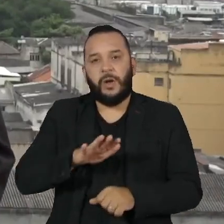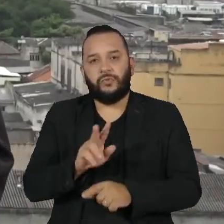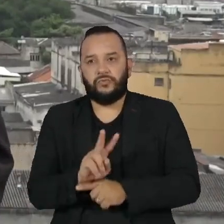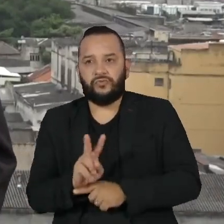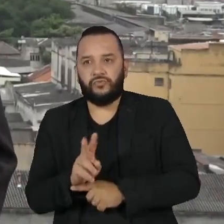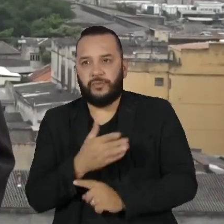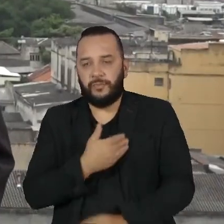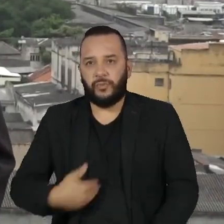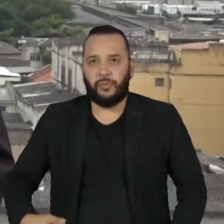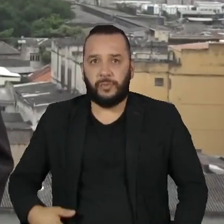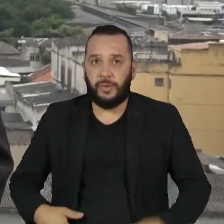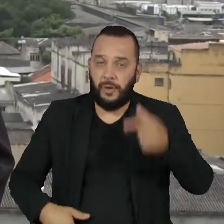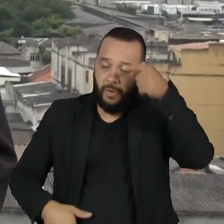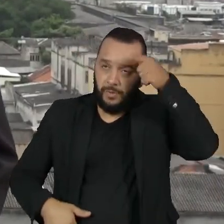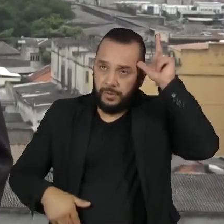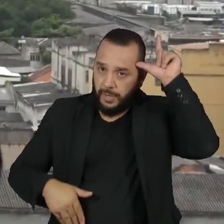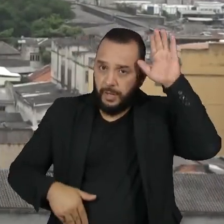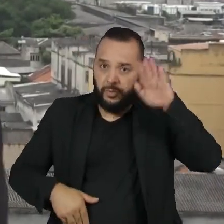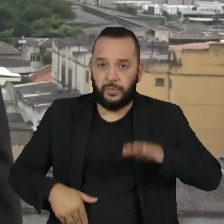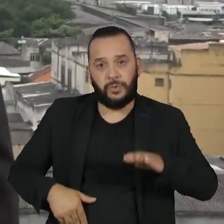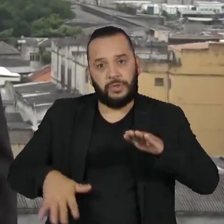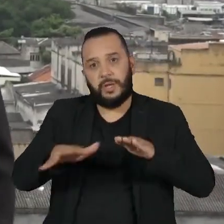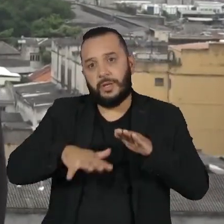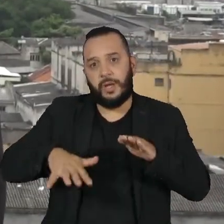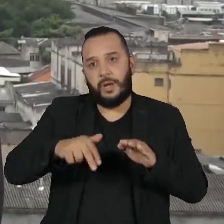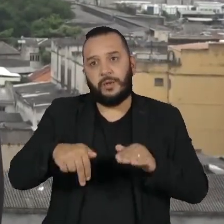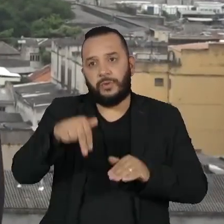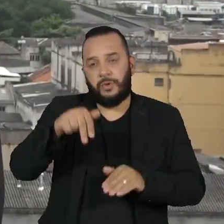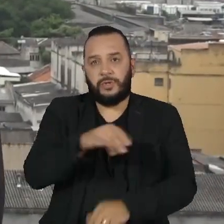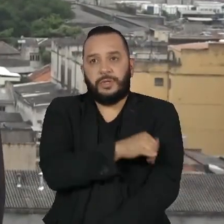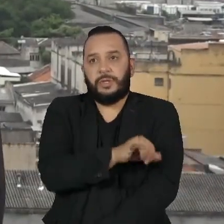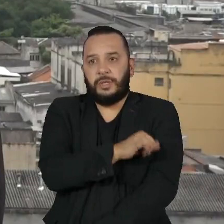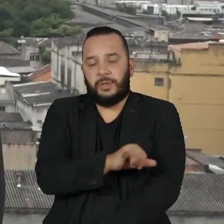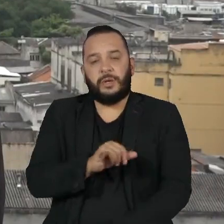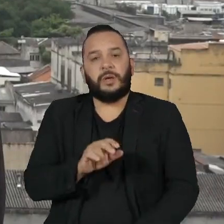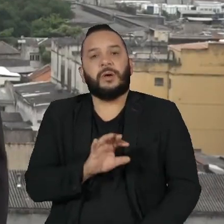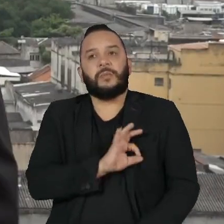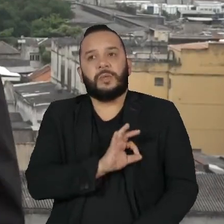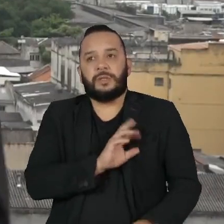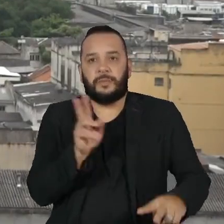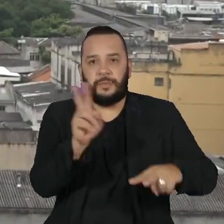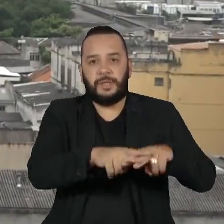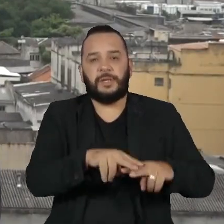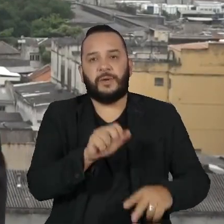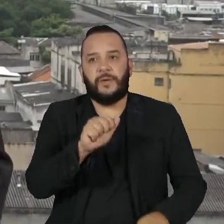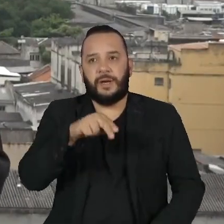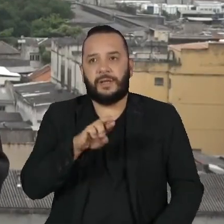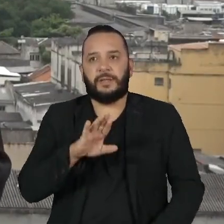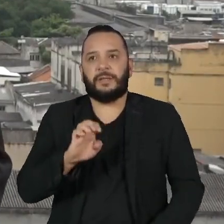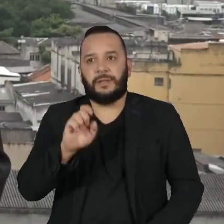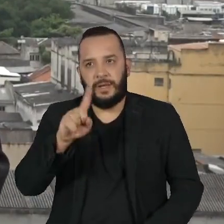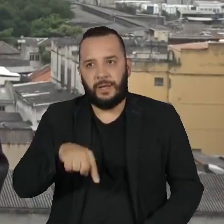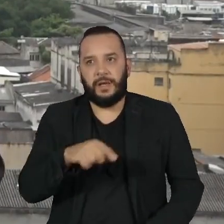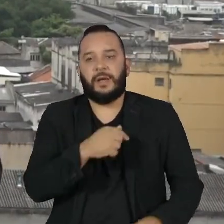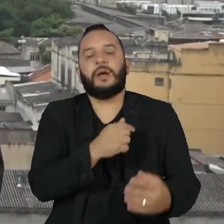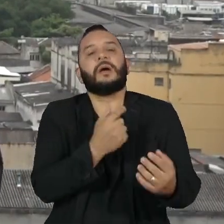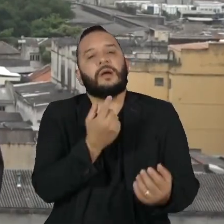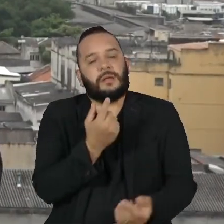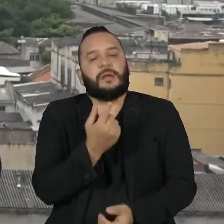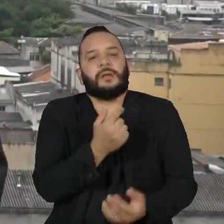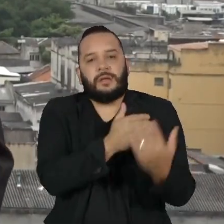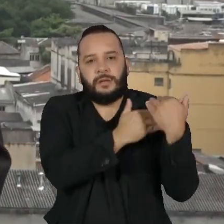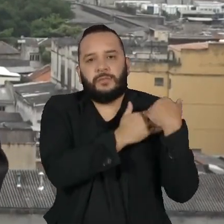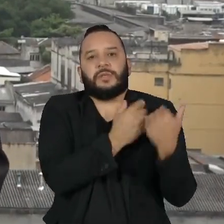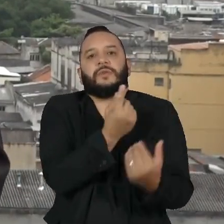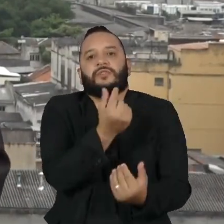ontem na Região Norte do Rio a polícia civil prendeu André Mendes considerado operador financeiro de uma das maiores milícias do